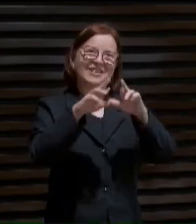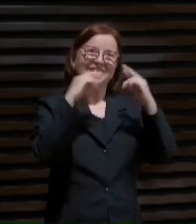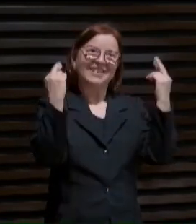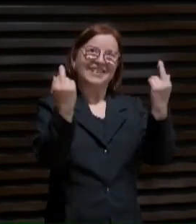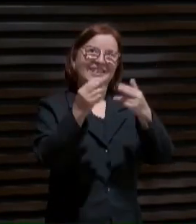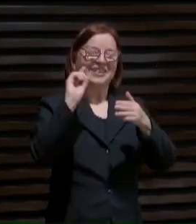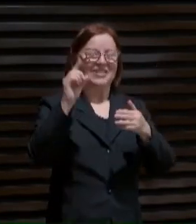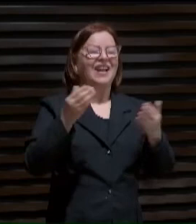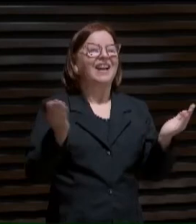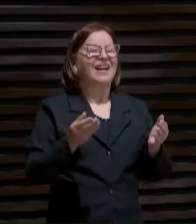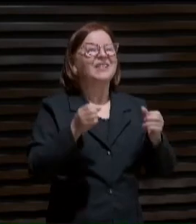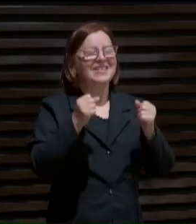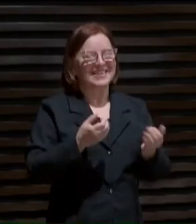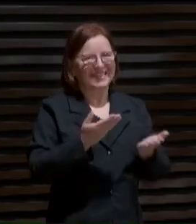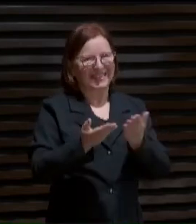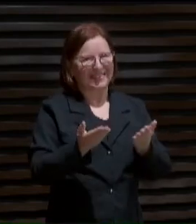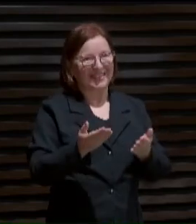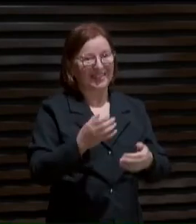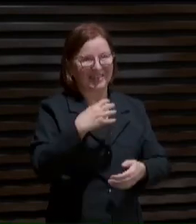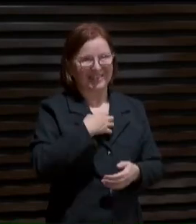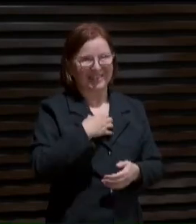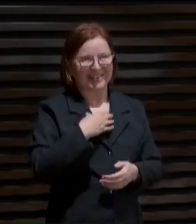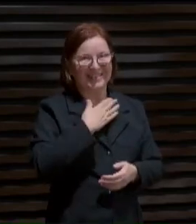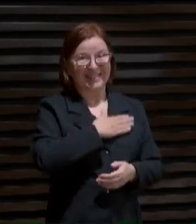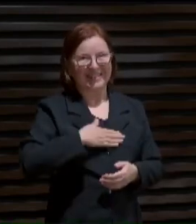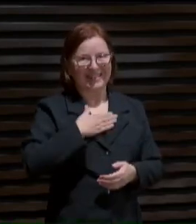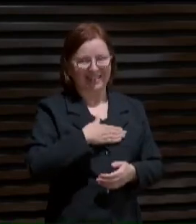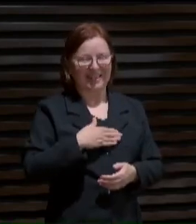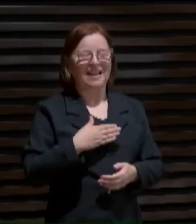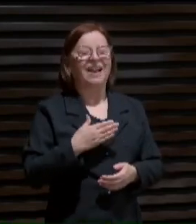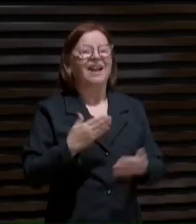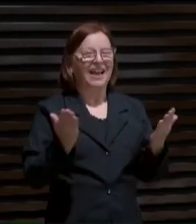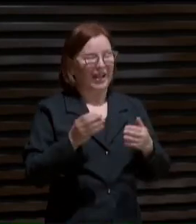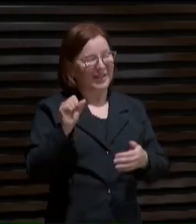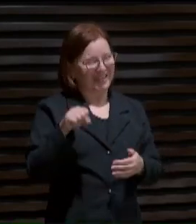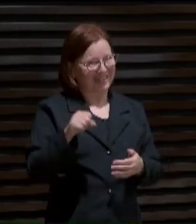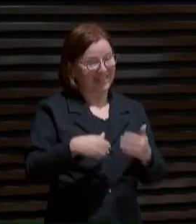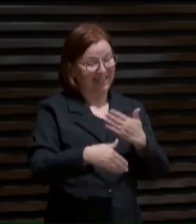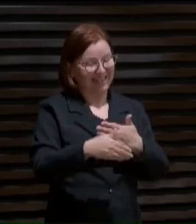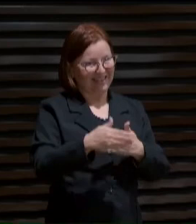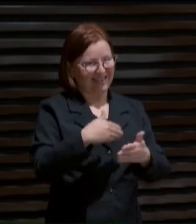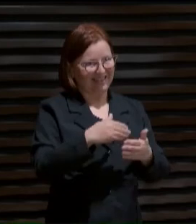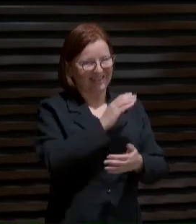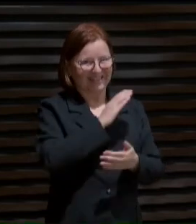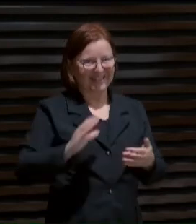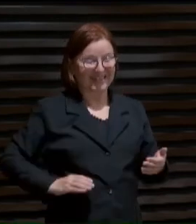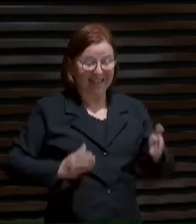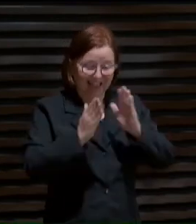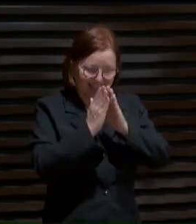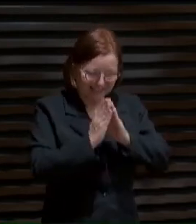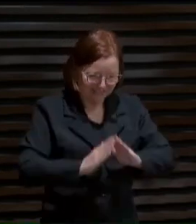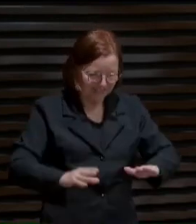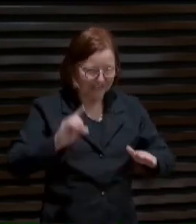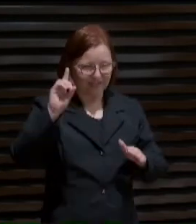Agora sim nós podemos por meio de Cristo adorar a Deus não